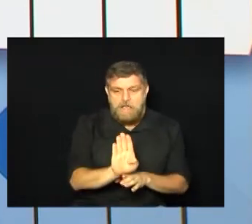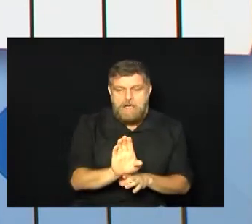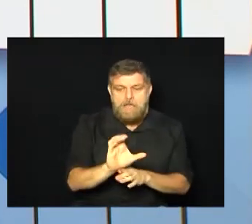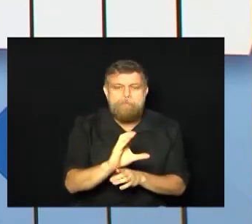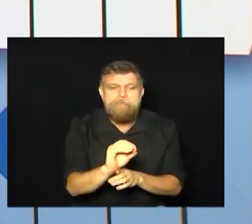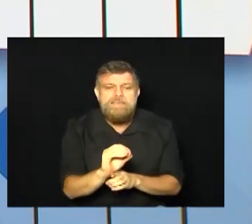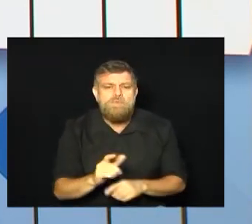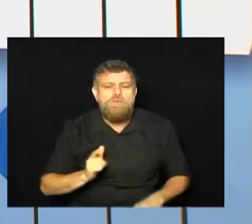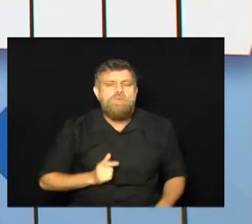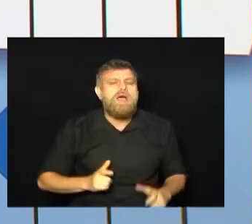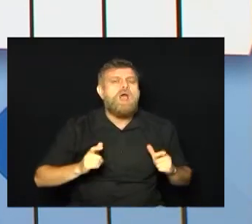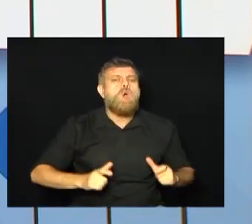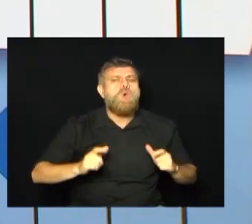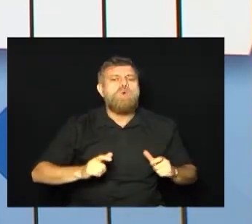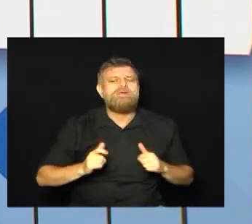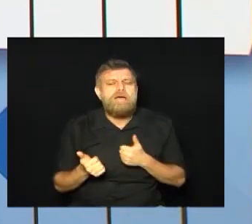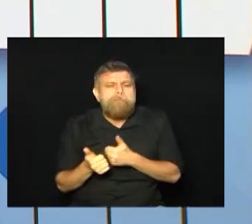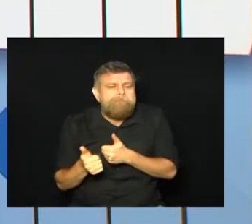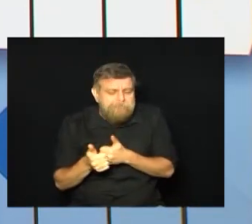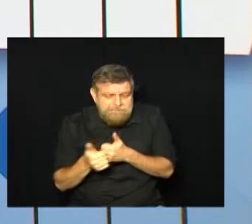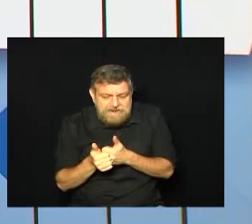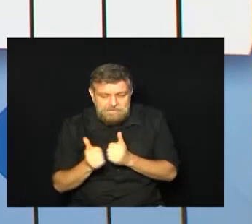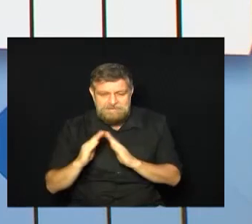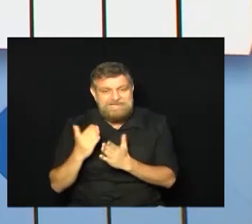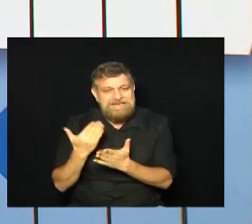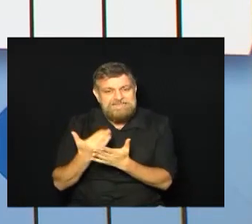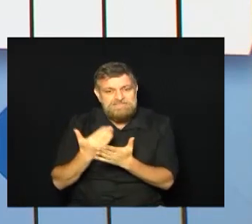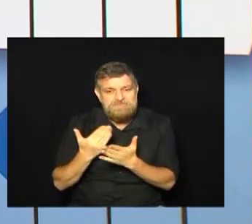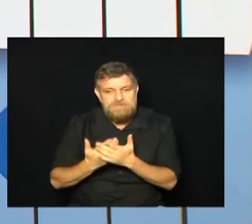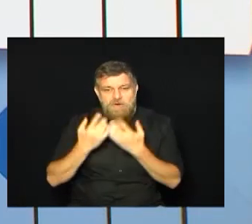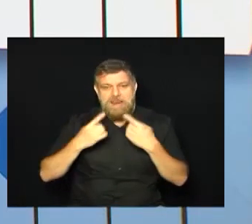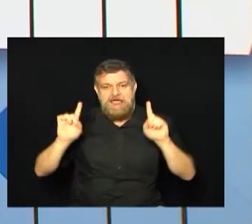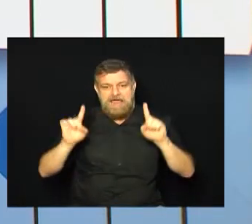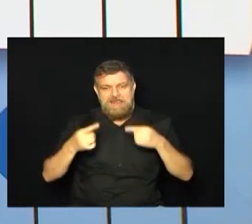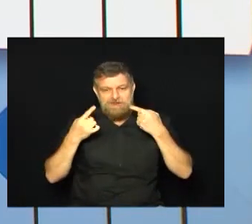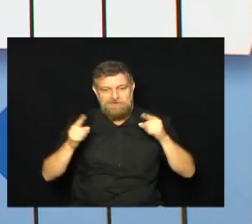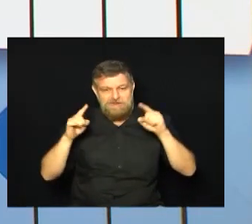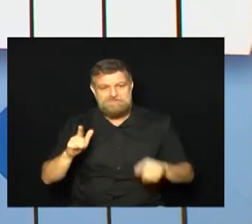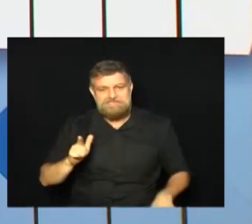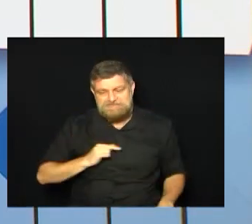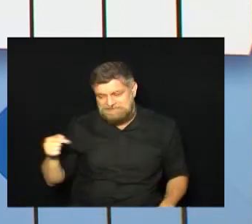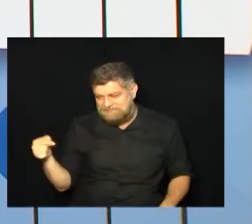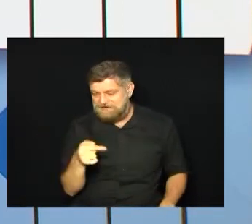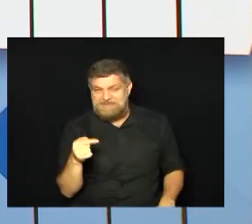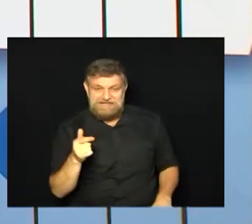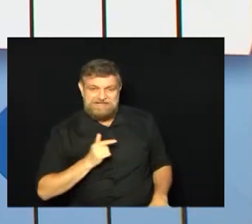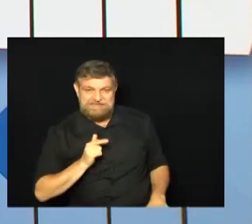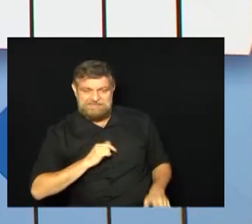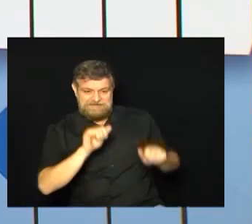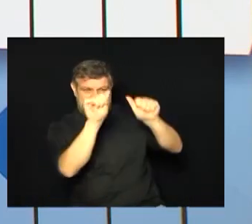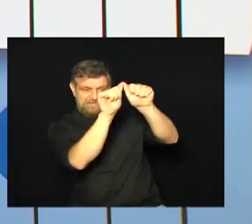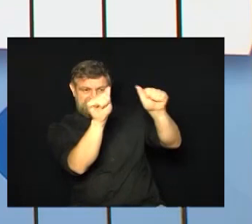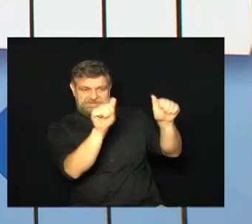sabe, ele sai ali perto da antiga escola Carlos Gomes, onde a gente tem ali o monumento